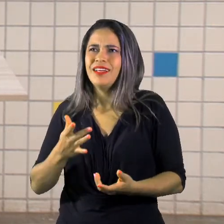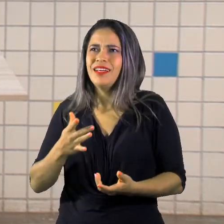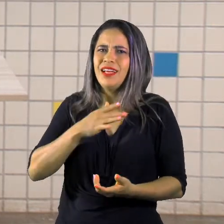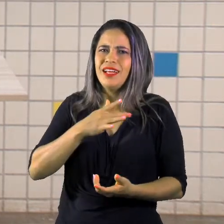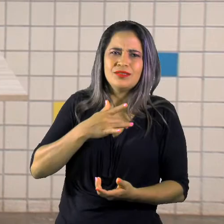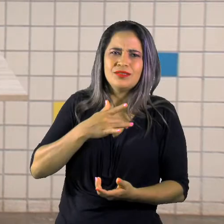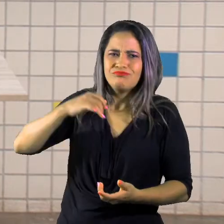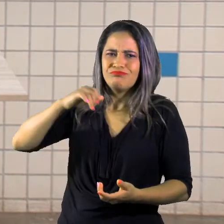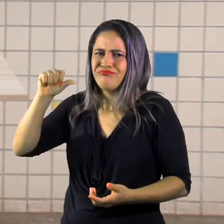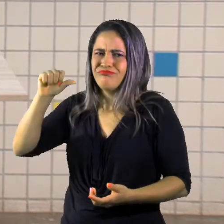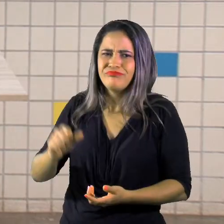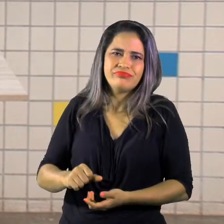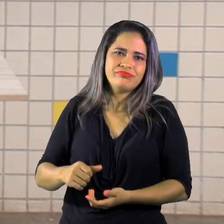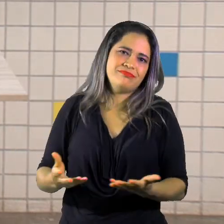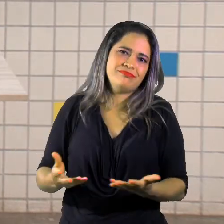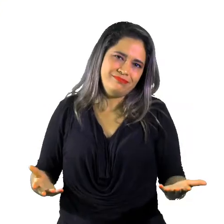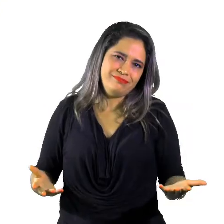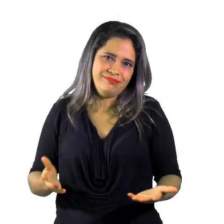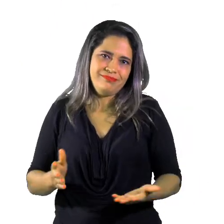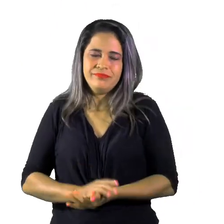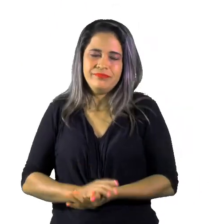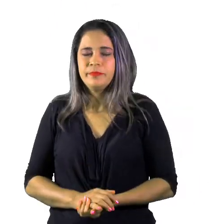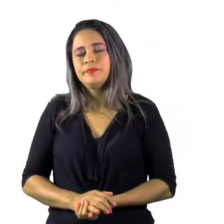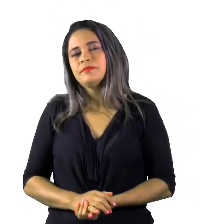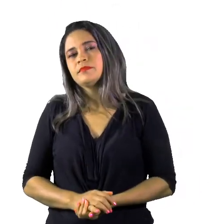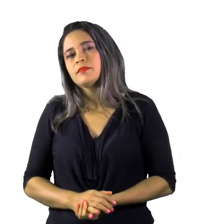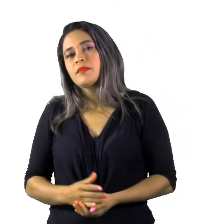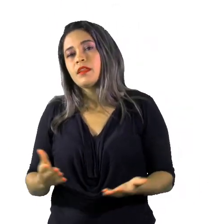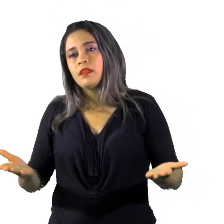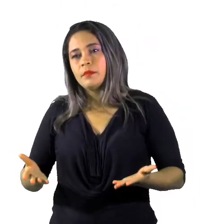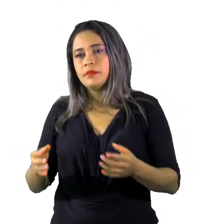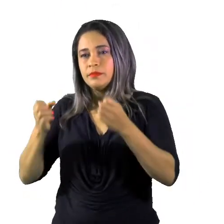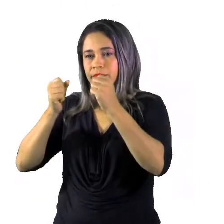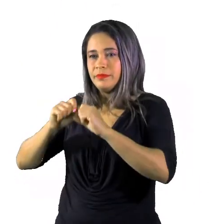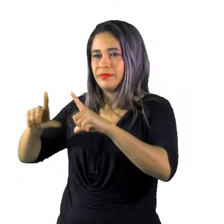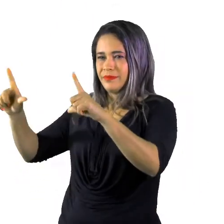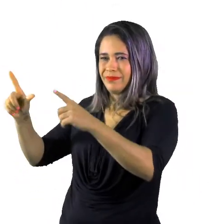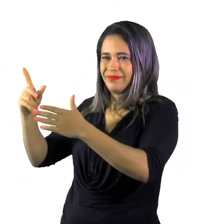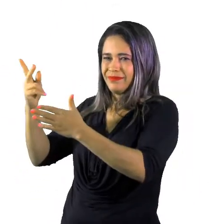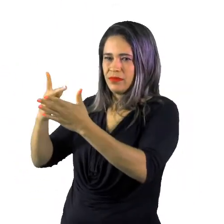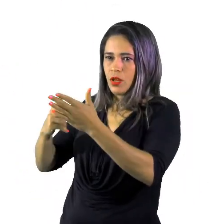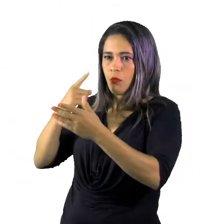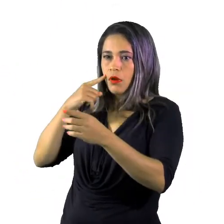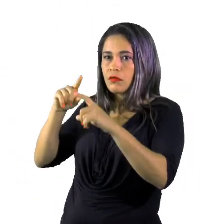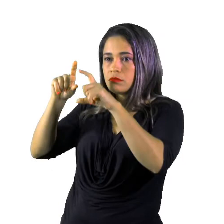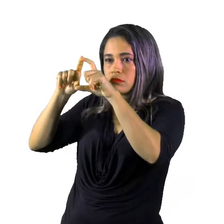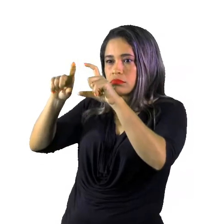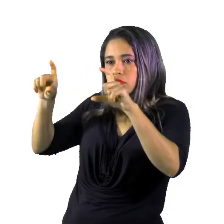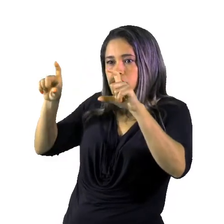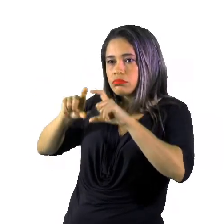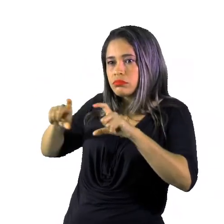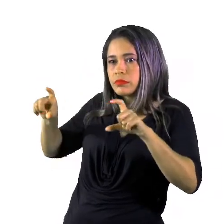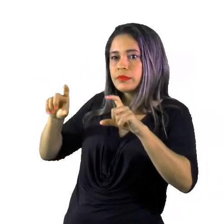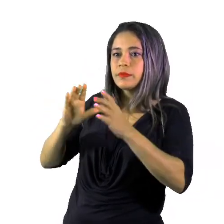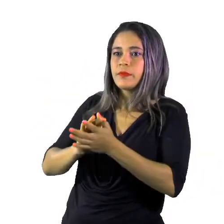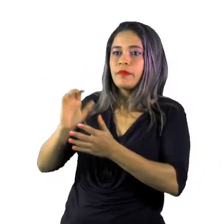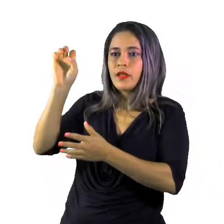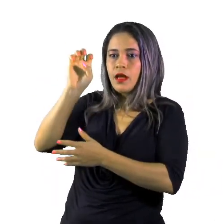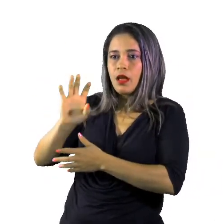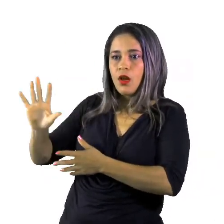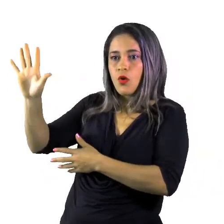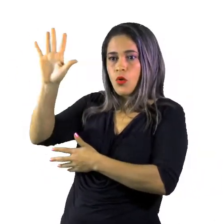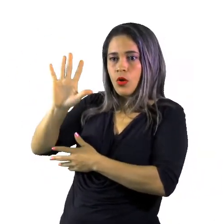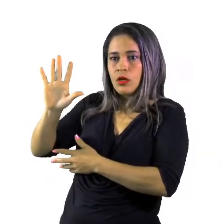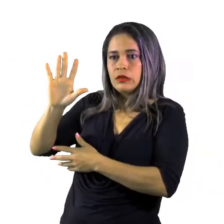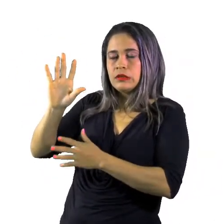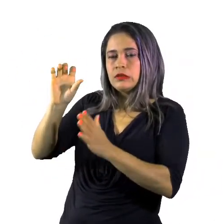mínimas, ok? Eu trouxe para vocês um esqueminha, tá? A gente tá olhando aí, a Europa da segunda metade do